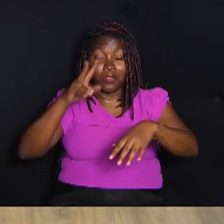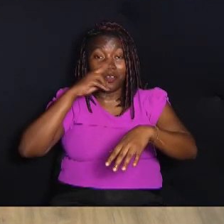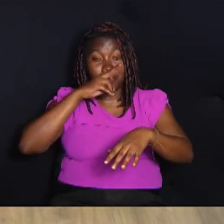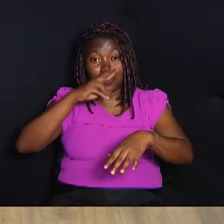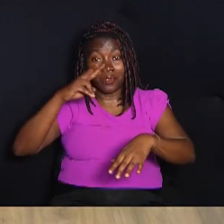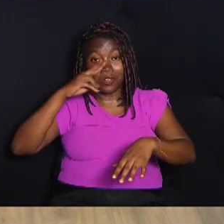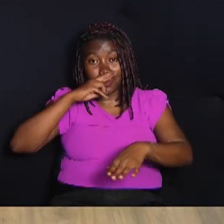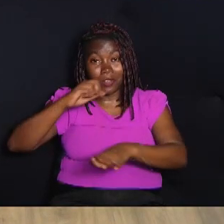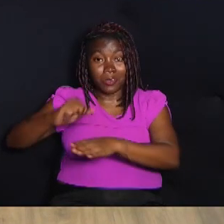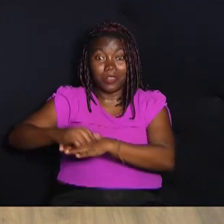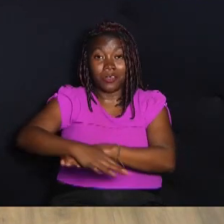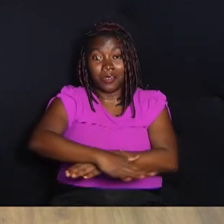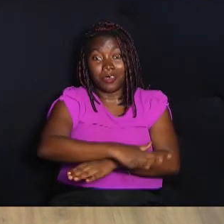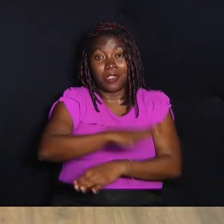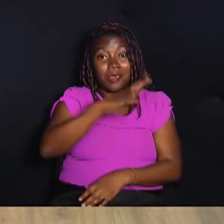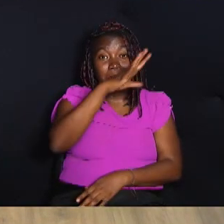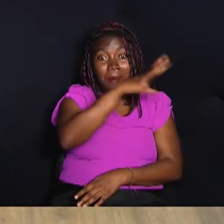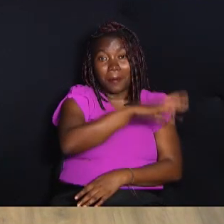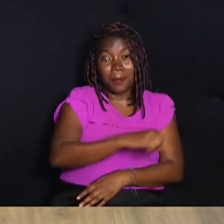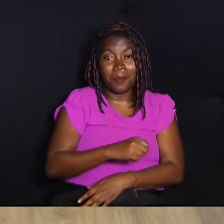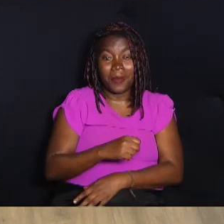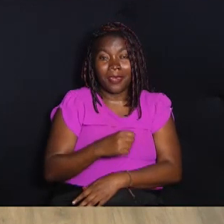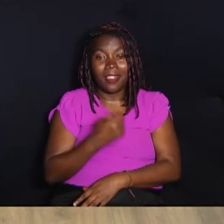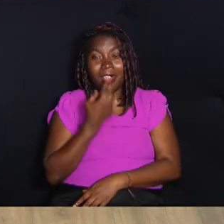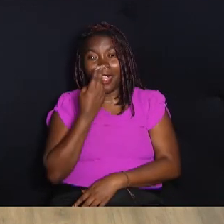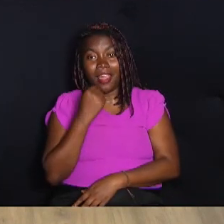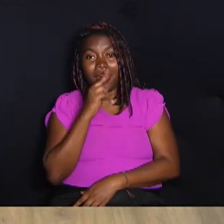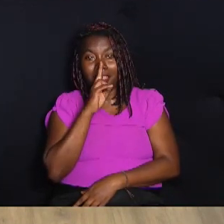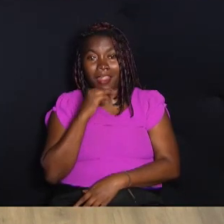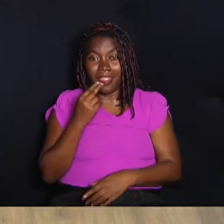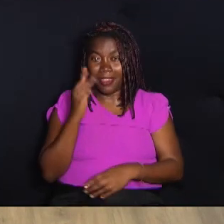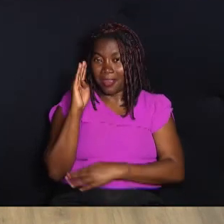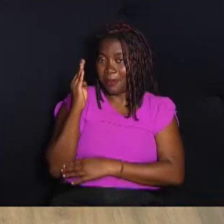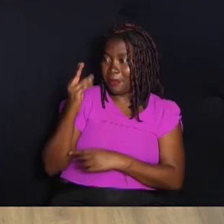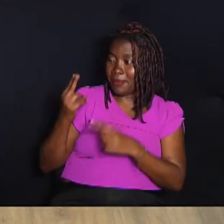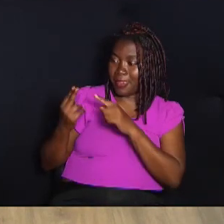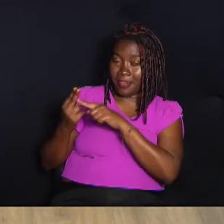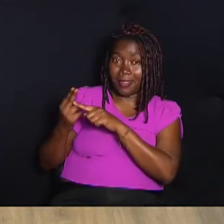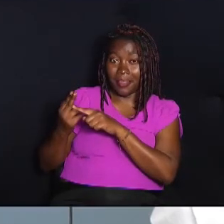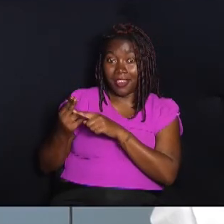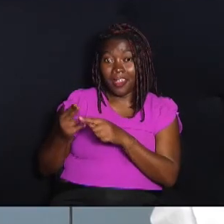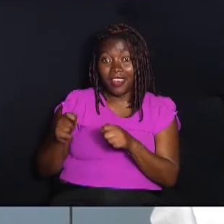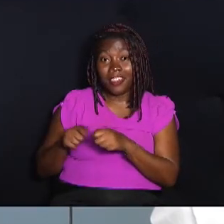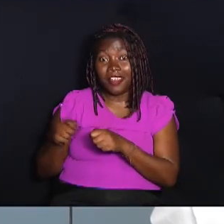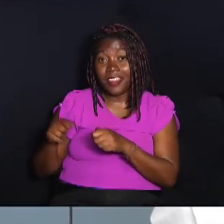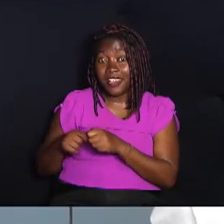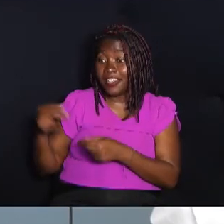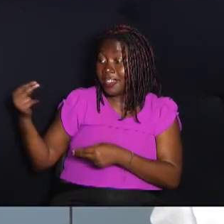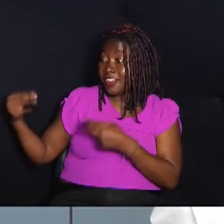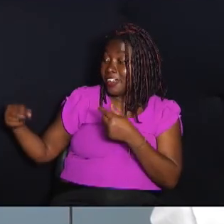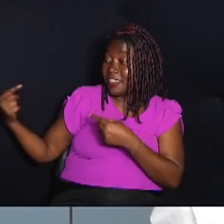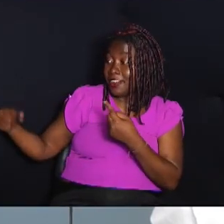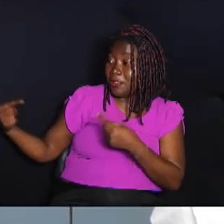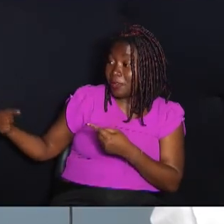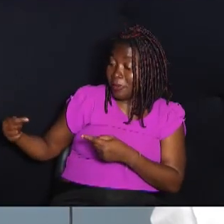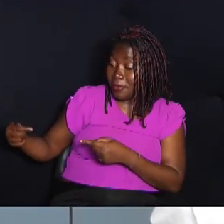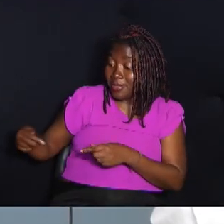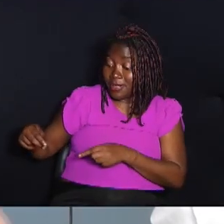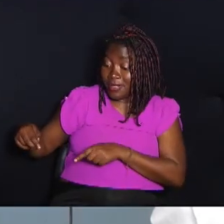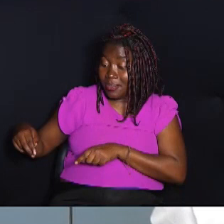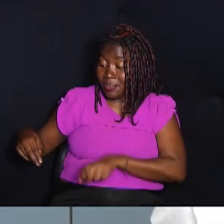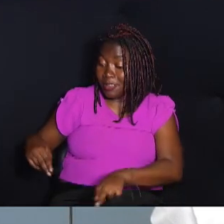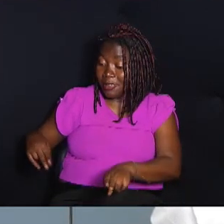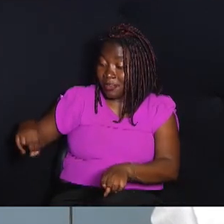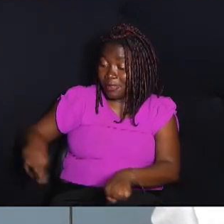a gente pegava palitinho de sorvete que eram jogados no chão e fazia competição de corrida de palitinho, que era como se fosse um